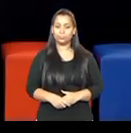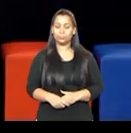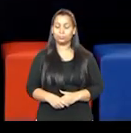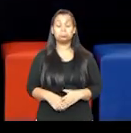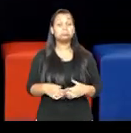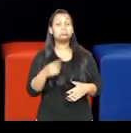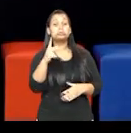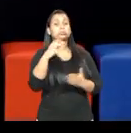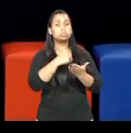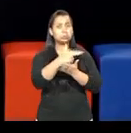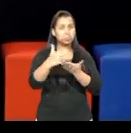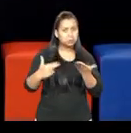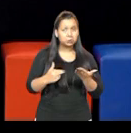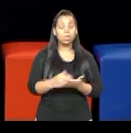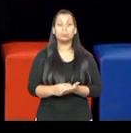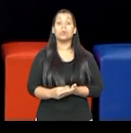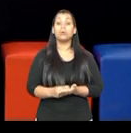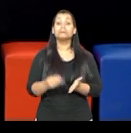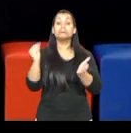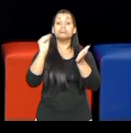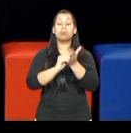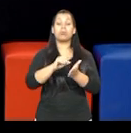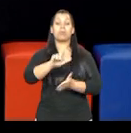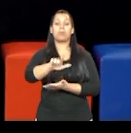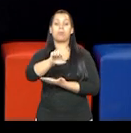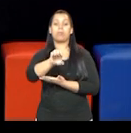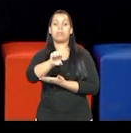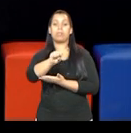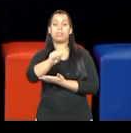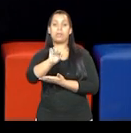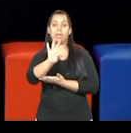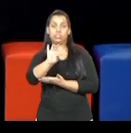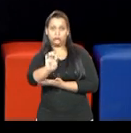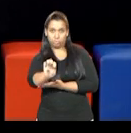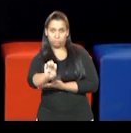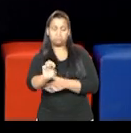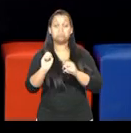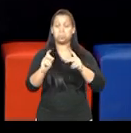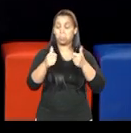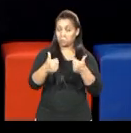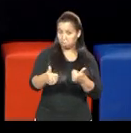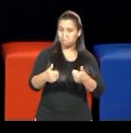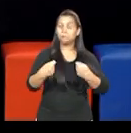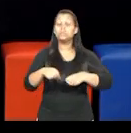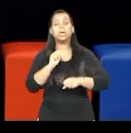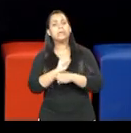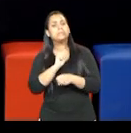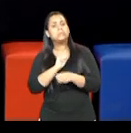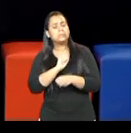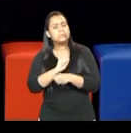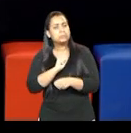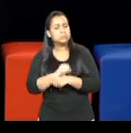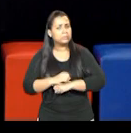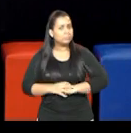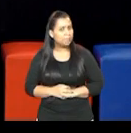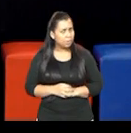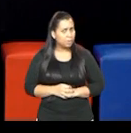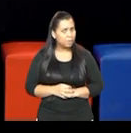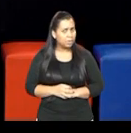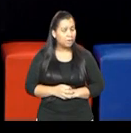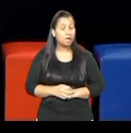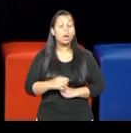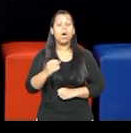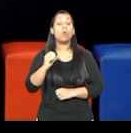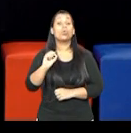E aí no seu desenho você escreve leste. Bom, eu precisaria agora esperar o pôr do